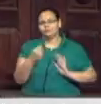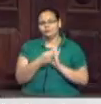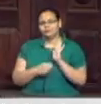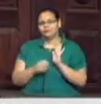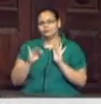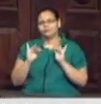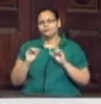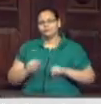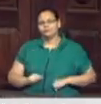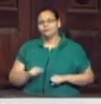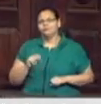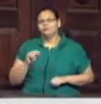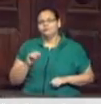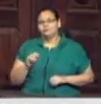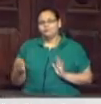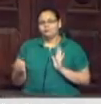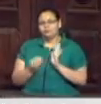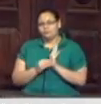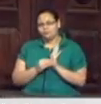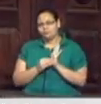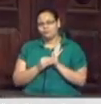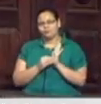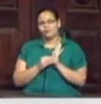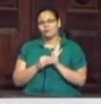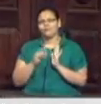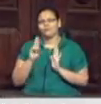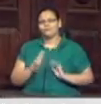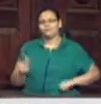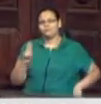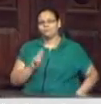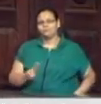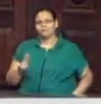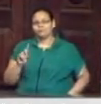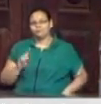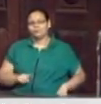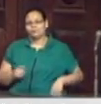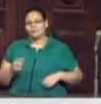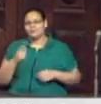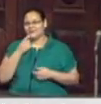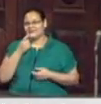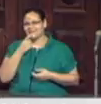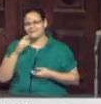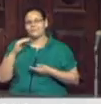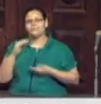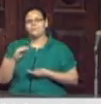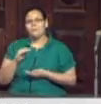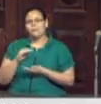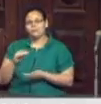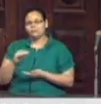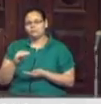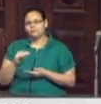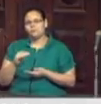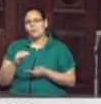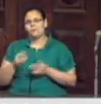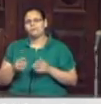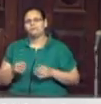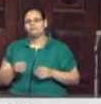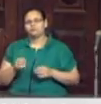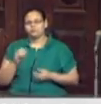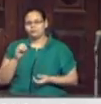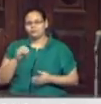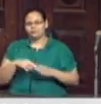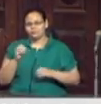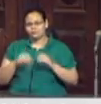final assim emendada, que dispõe sobre a utilização de embalagens retornáveis para o acondicionamento, transporte e